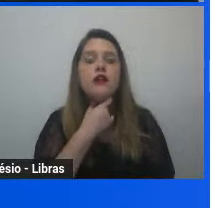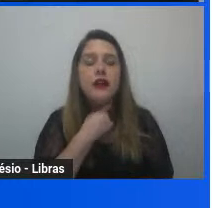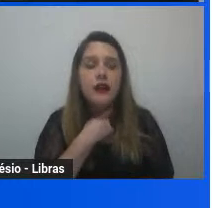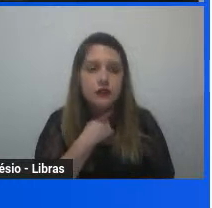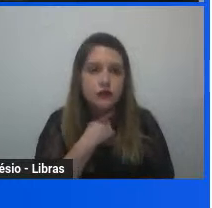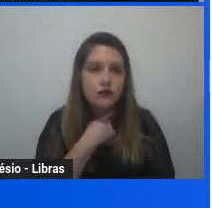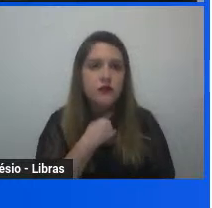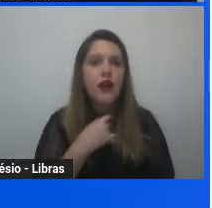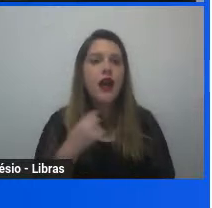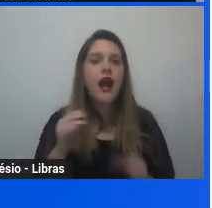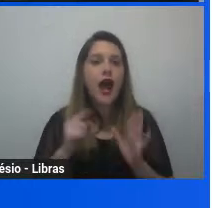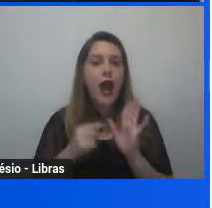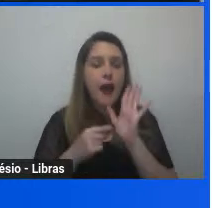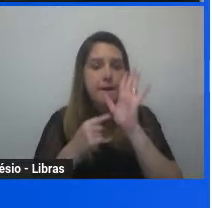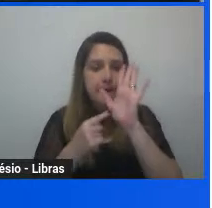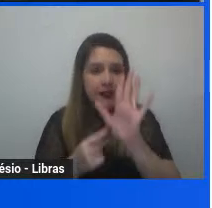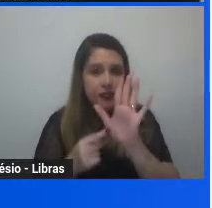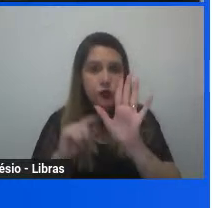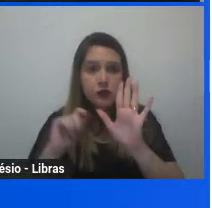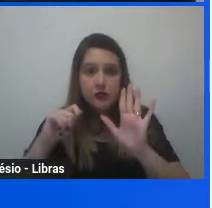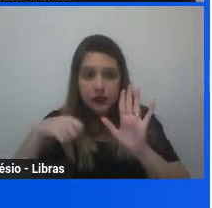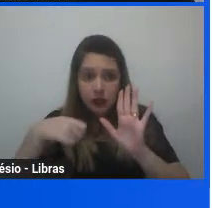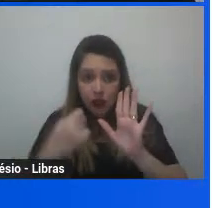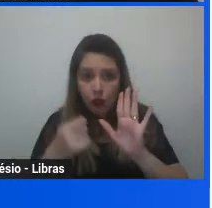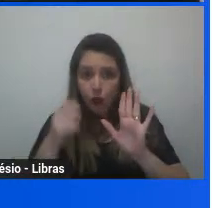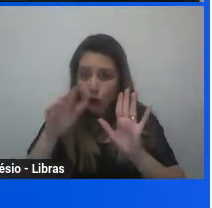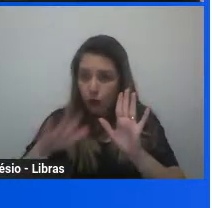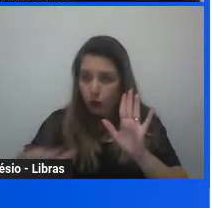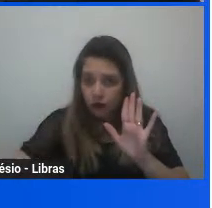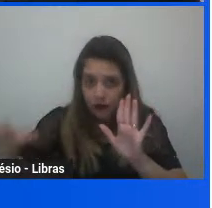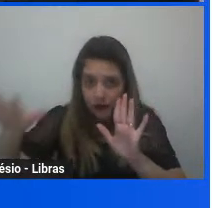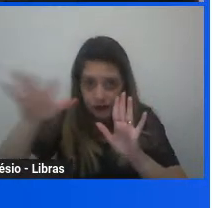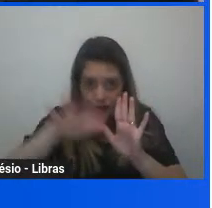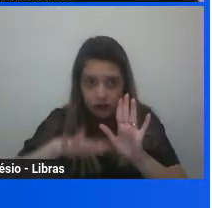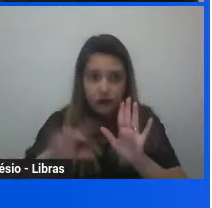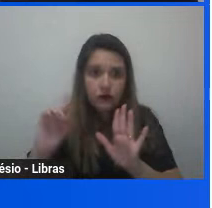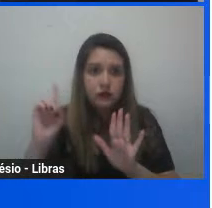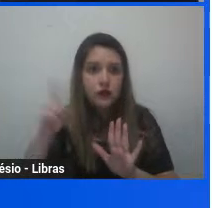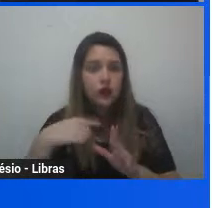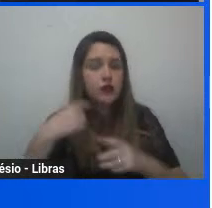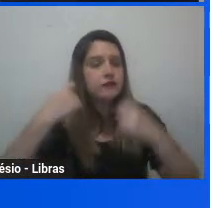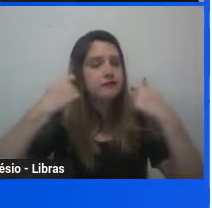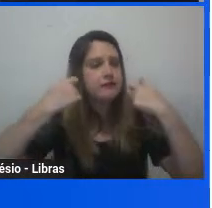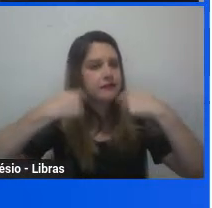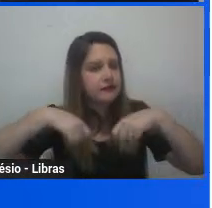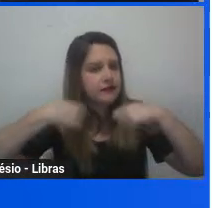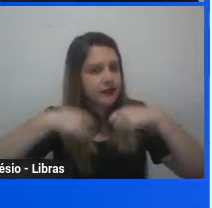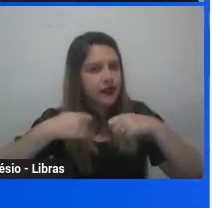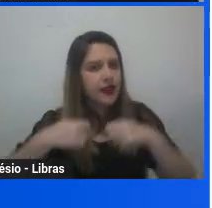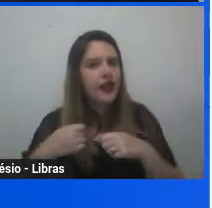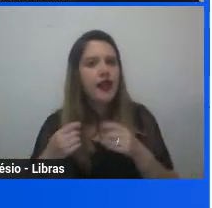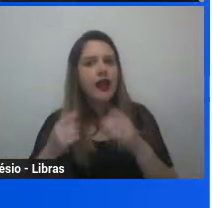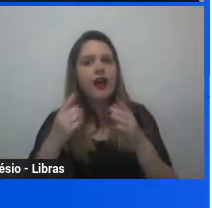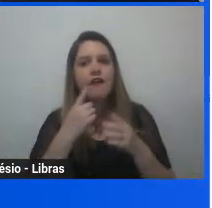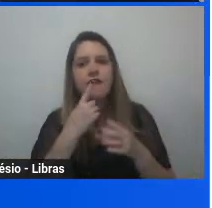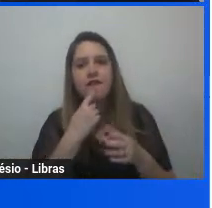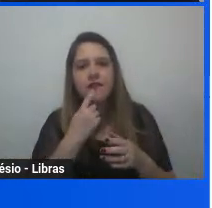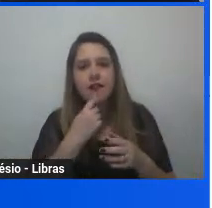e apresenta o sinal universal do engasgo, nós precisamos ali atender de